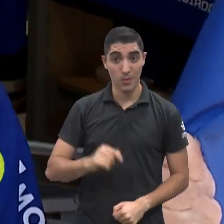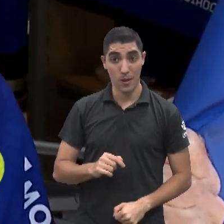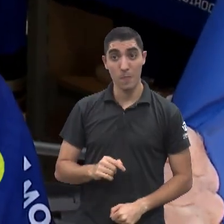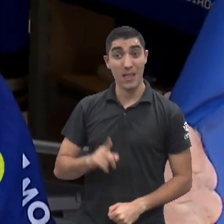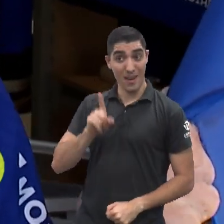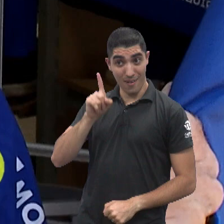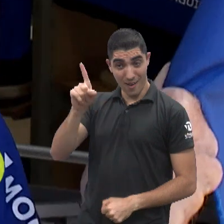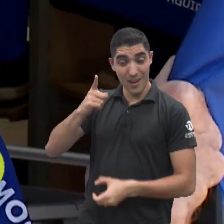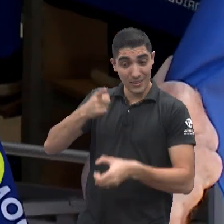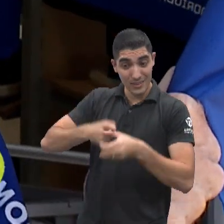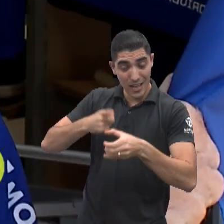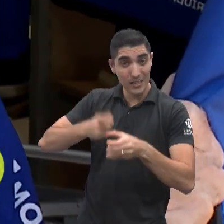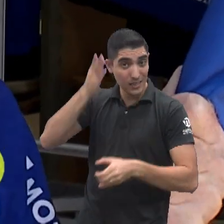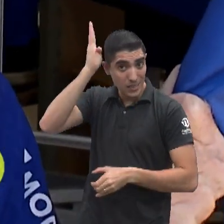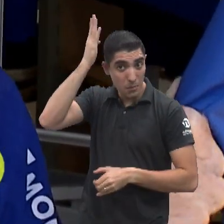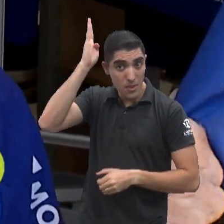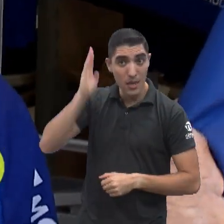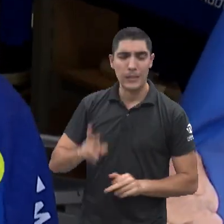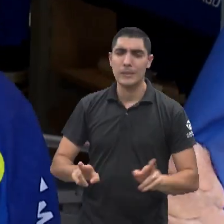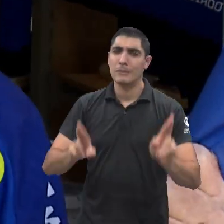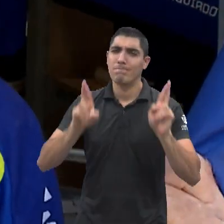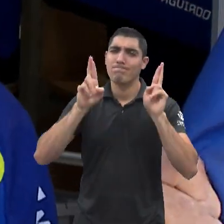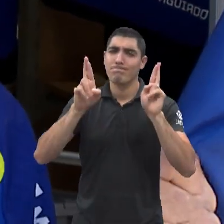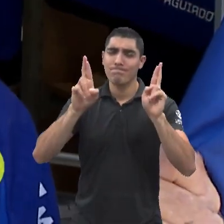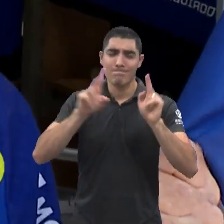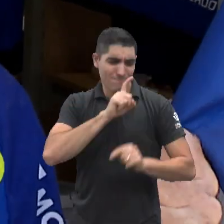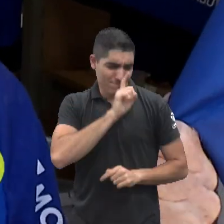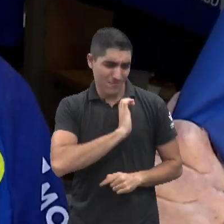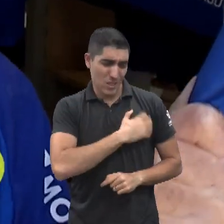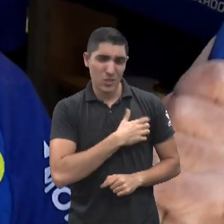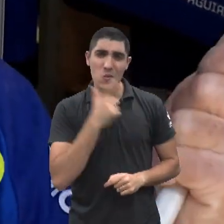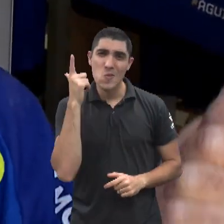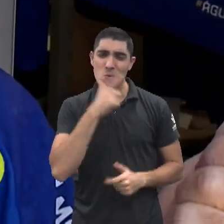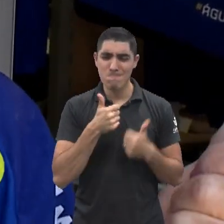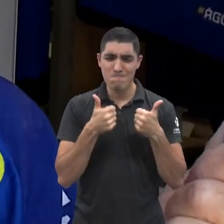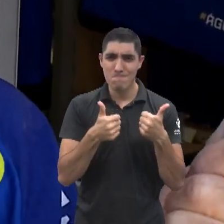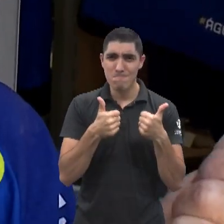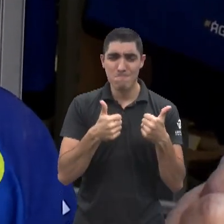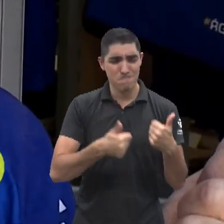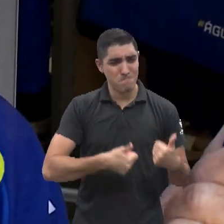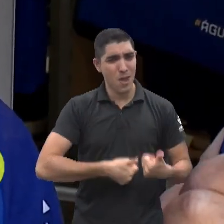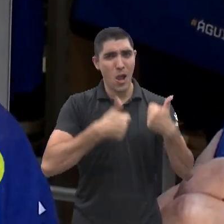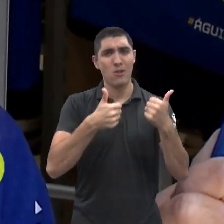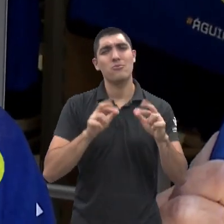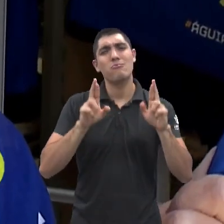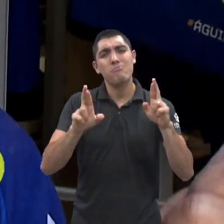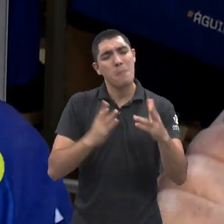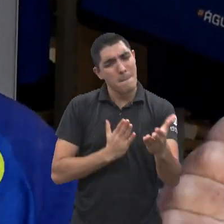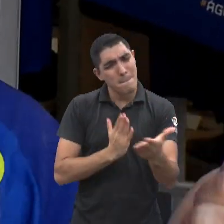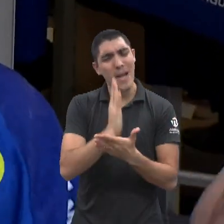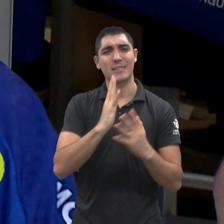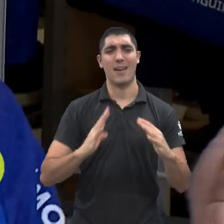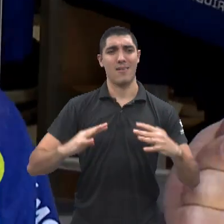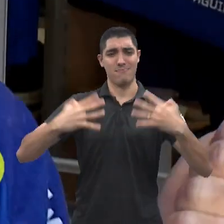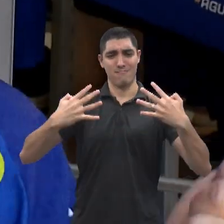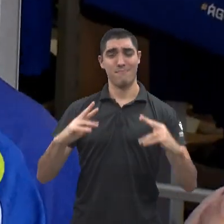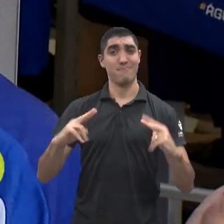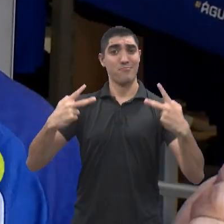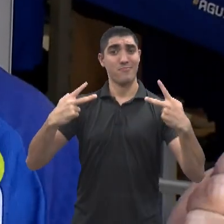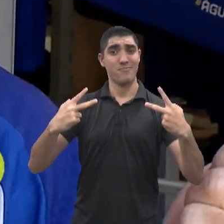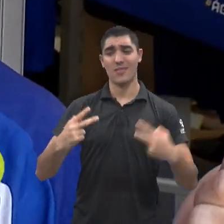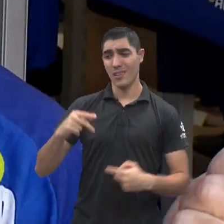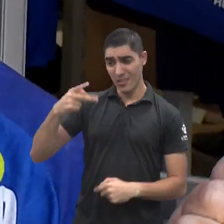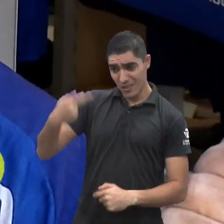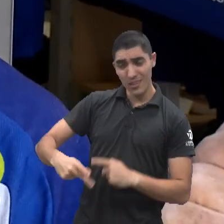expectativa, e esperamos que o São José faça um bom jogo. Trazer a classificação para São José dos Campos, que merece, a cidade